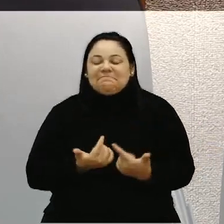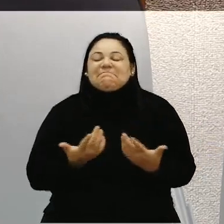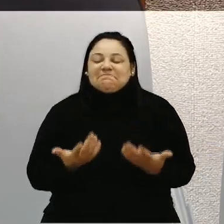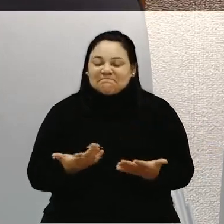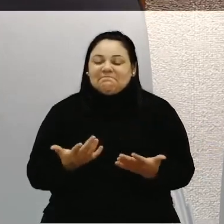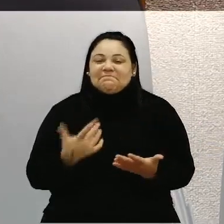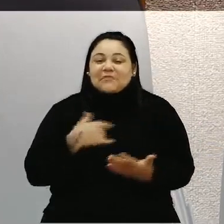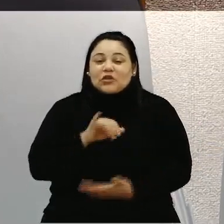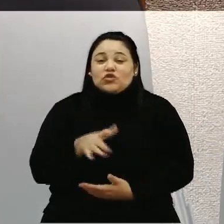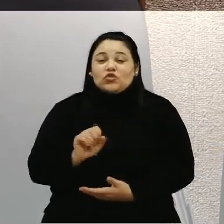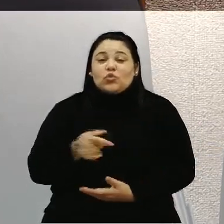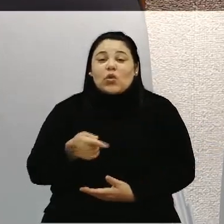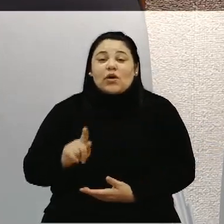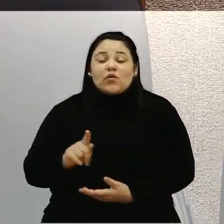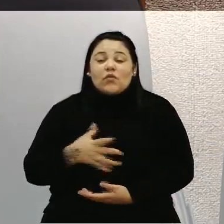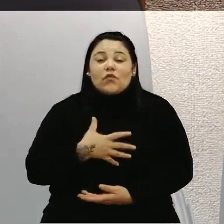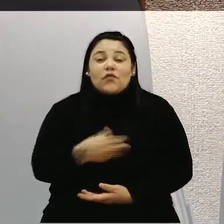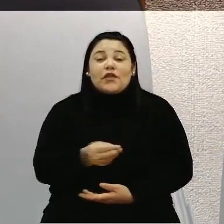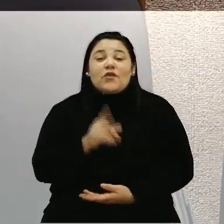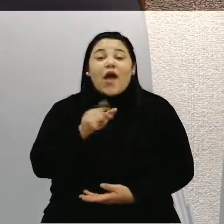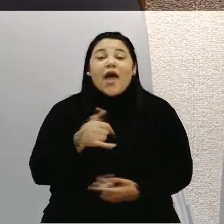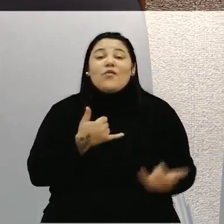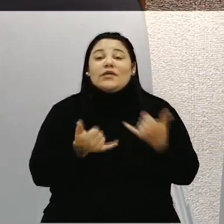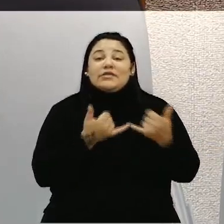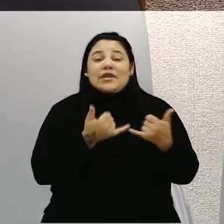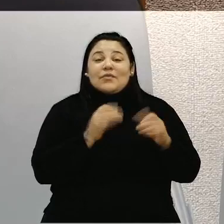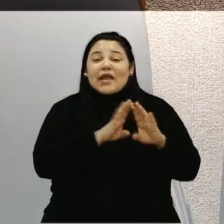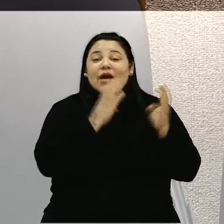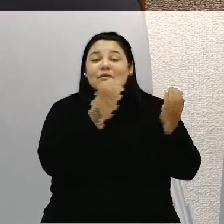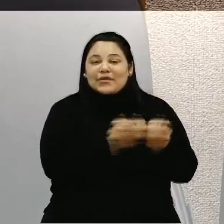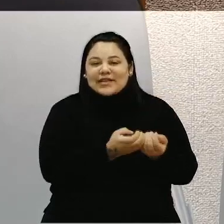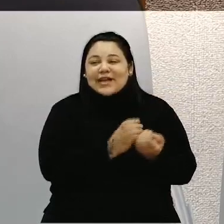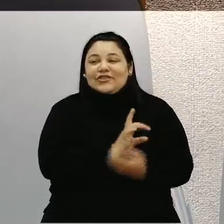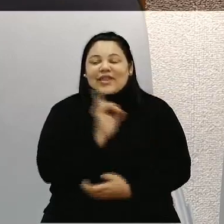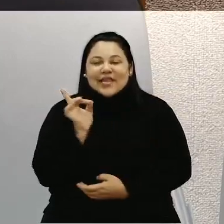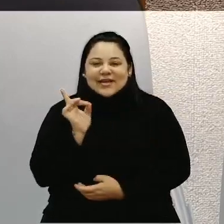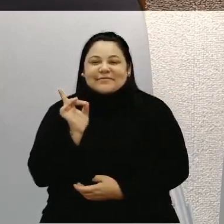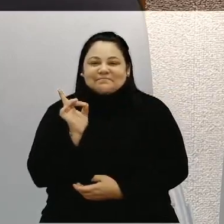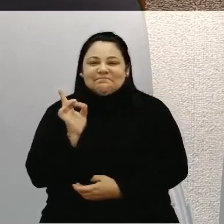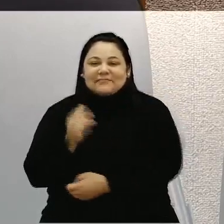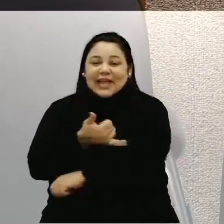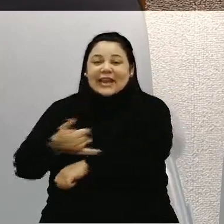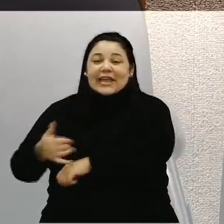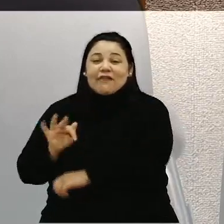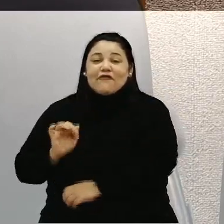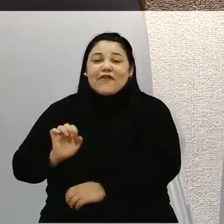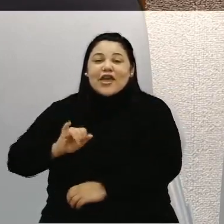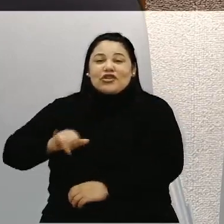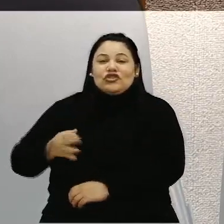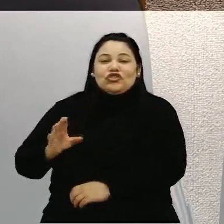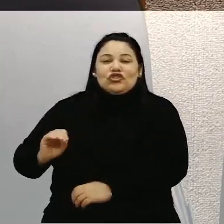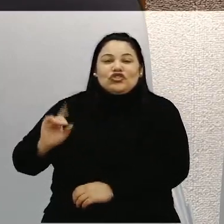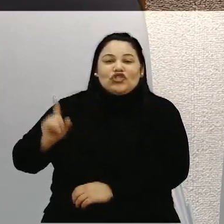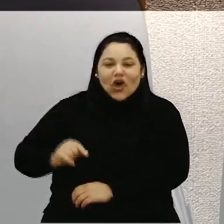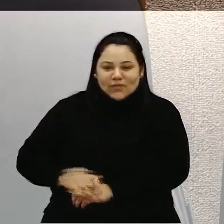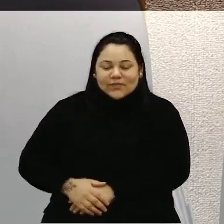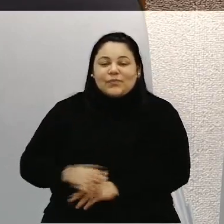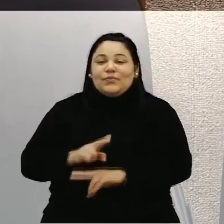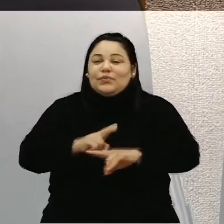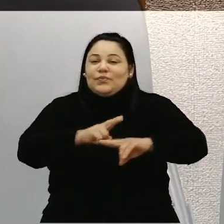Tonieto Filho é um exemplo na comunidade de Conceição da Linha Feijó. Portanto,